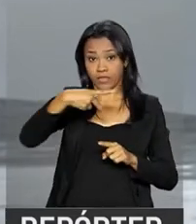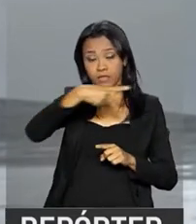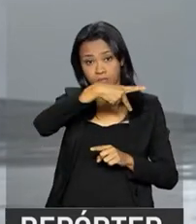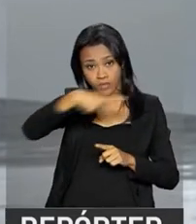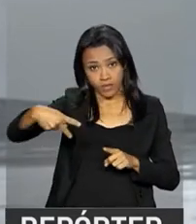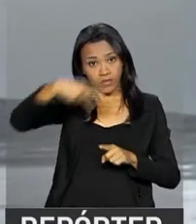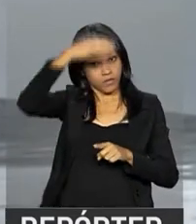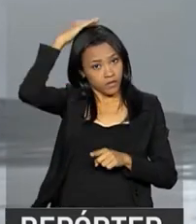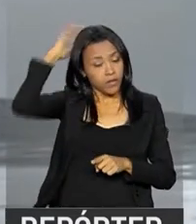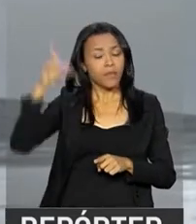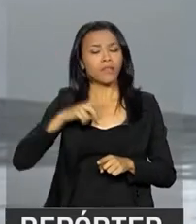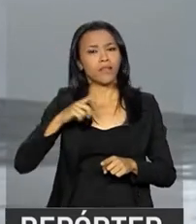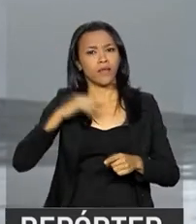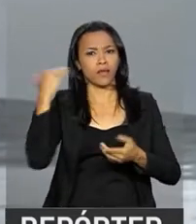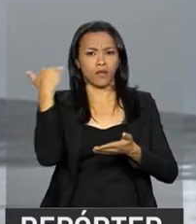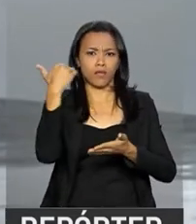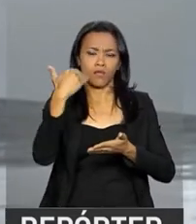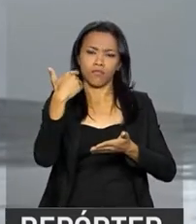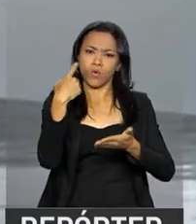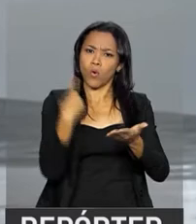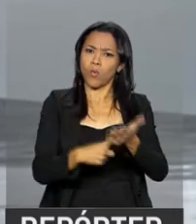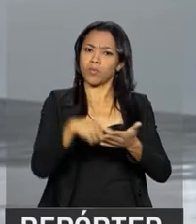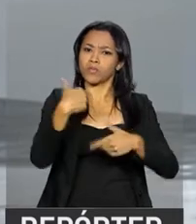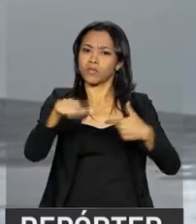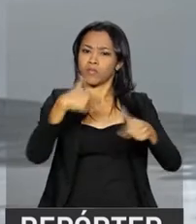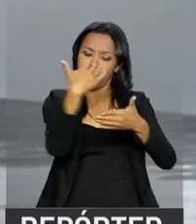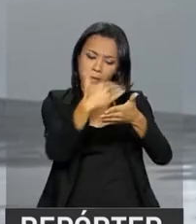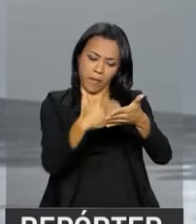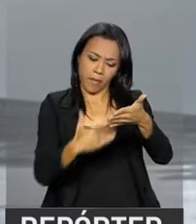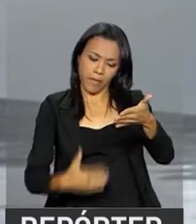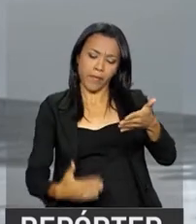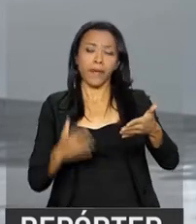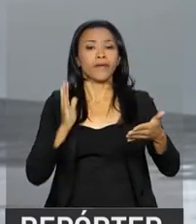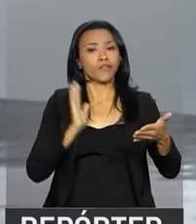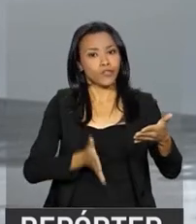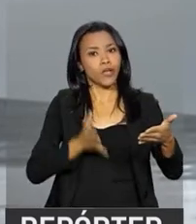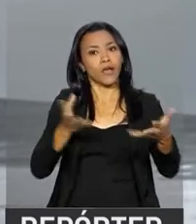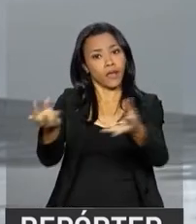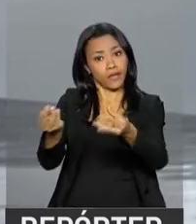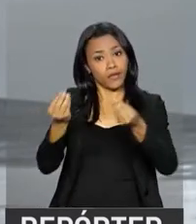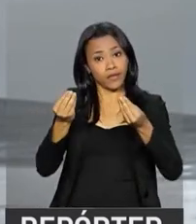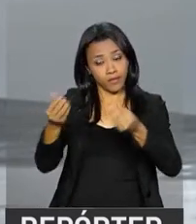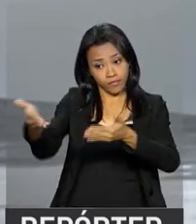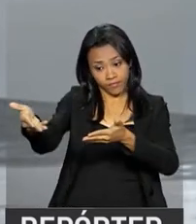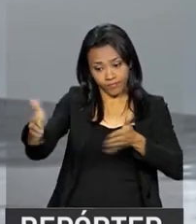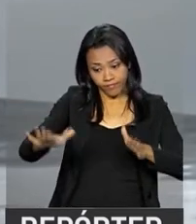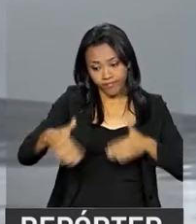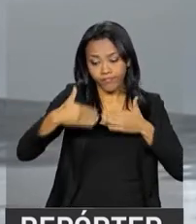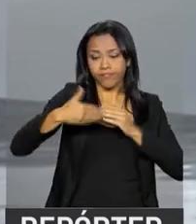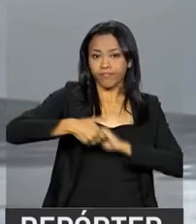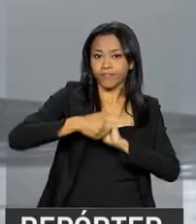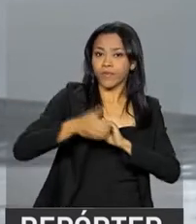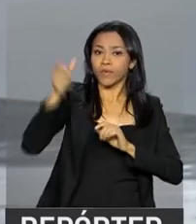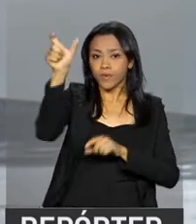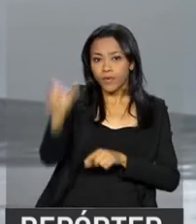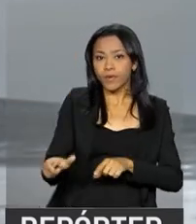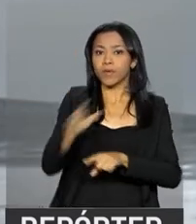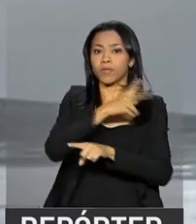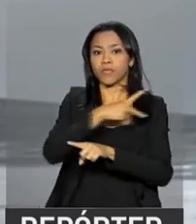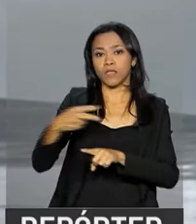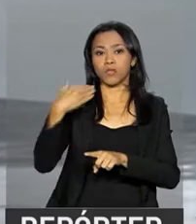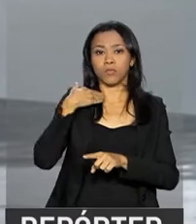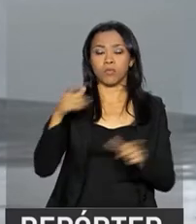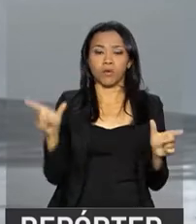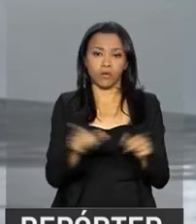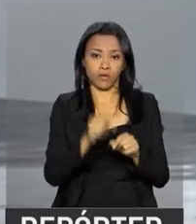extensa agenda durante todo o dia de hoje o presidente já recebeu o presidente do banco nacional de desenvolvimento